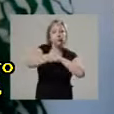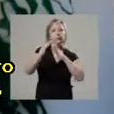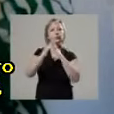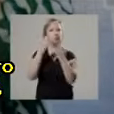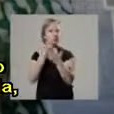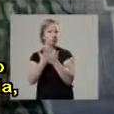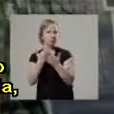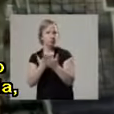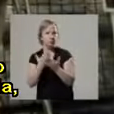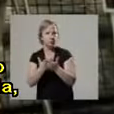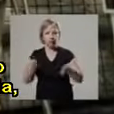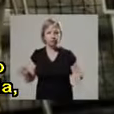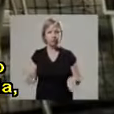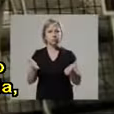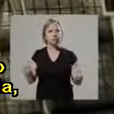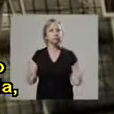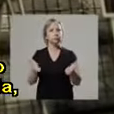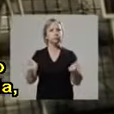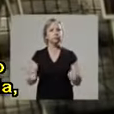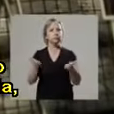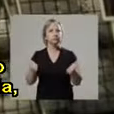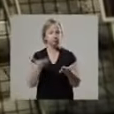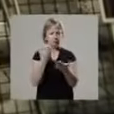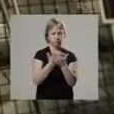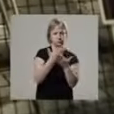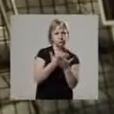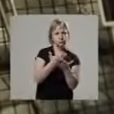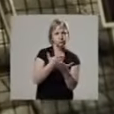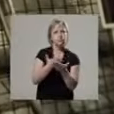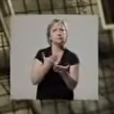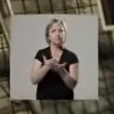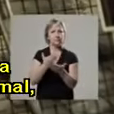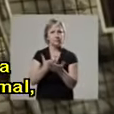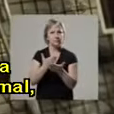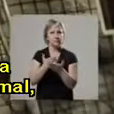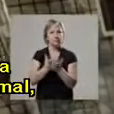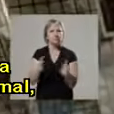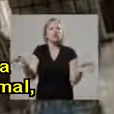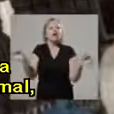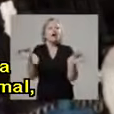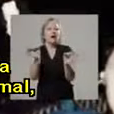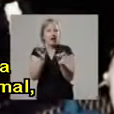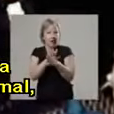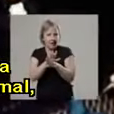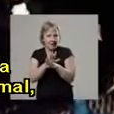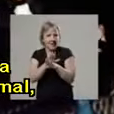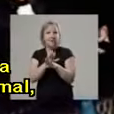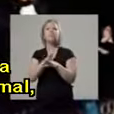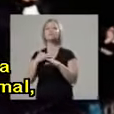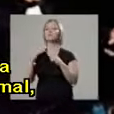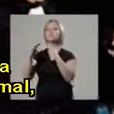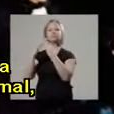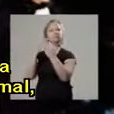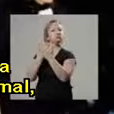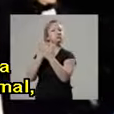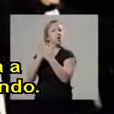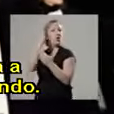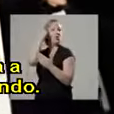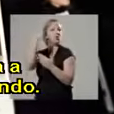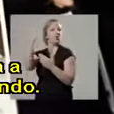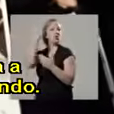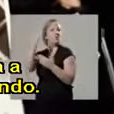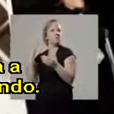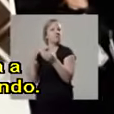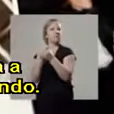de uma instituição, eu fiz a reabilitação toda a minha infância, estudei e tal. Saí de lá, comecei a frequentar escola